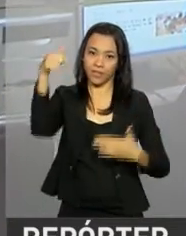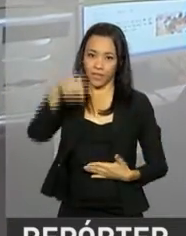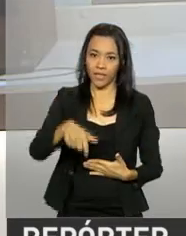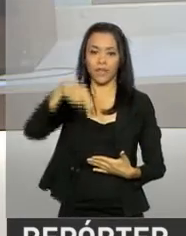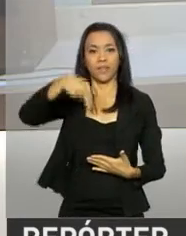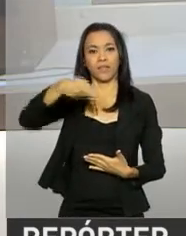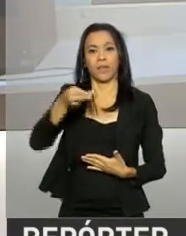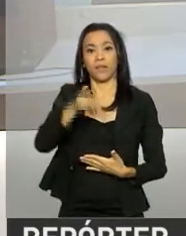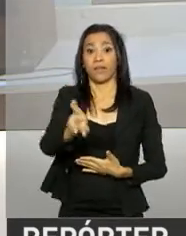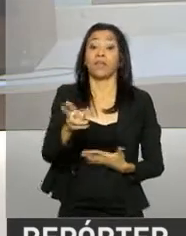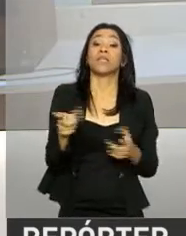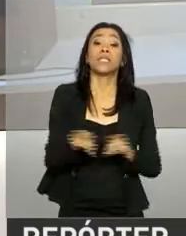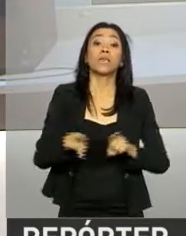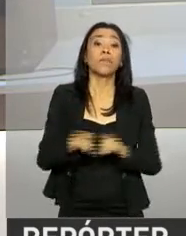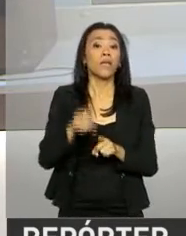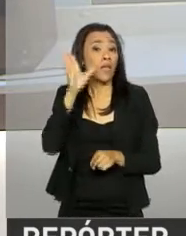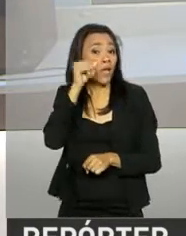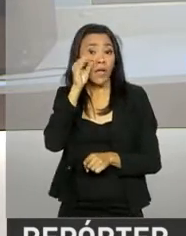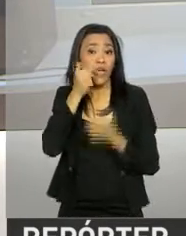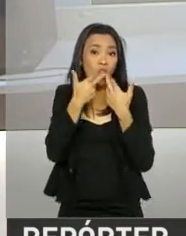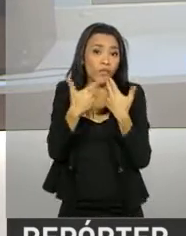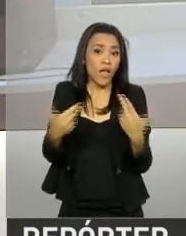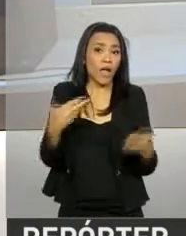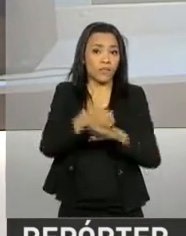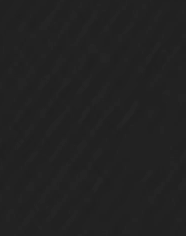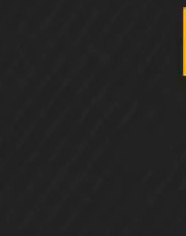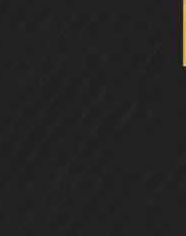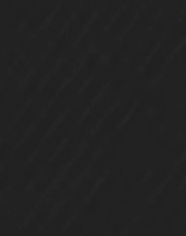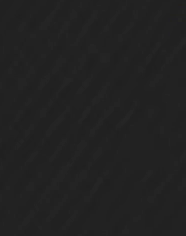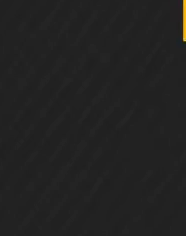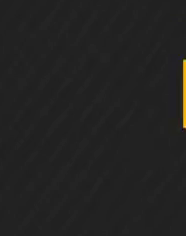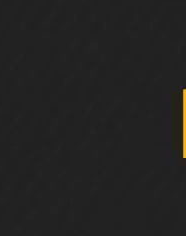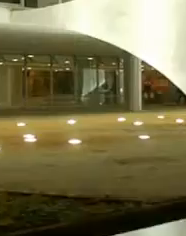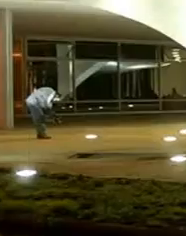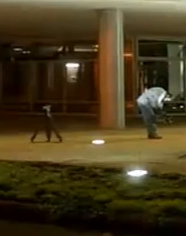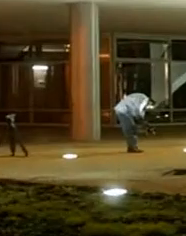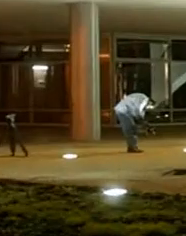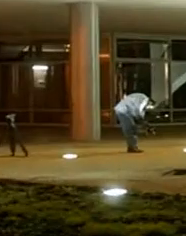nbr acompanhe também as novidades em nossas redes sociais